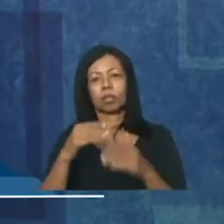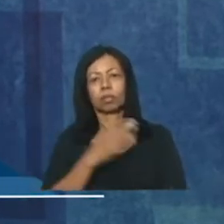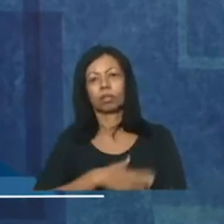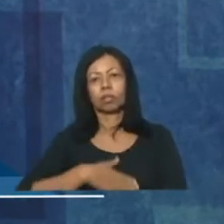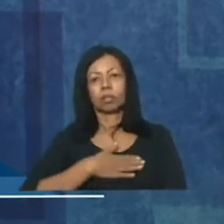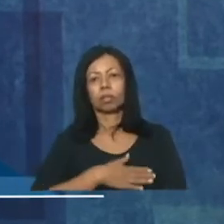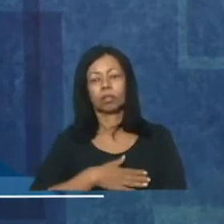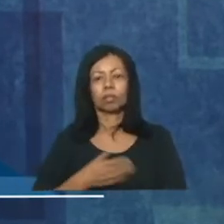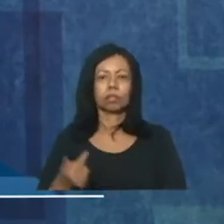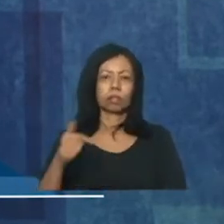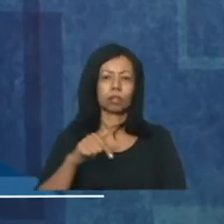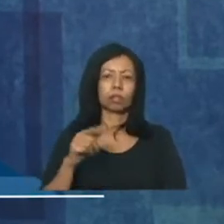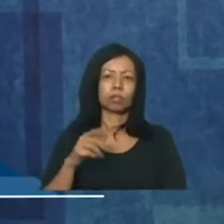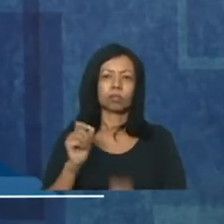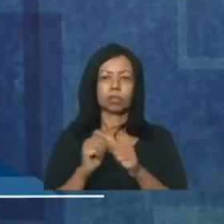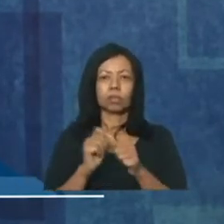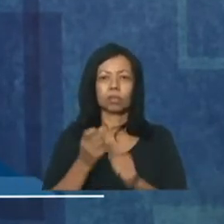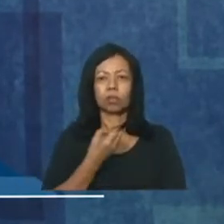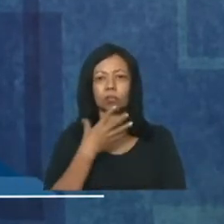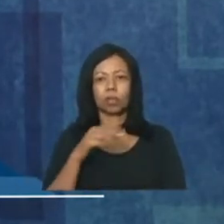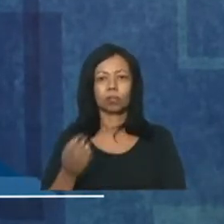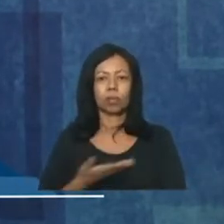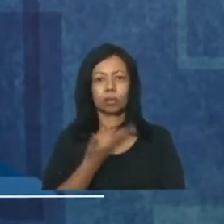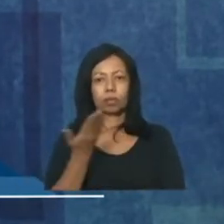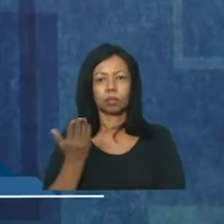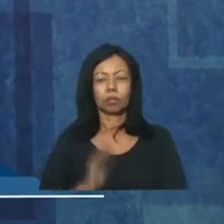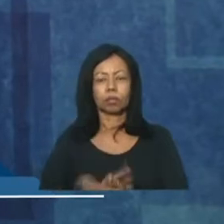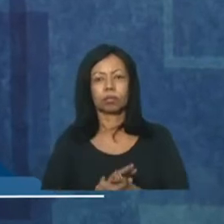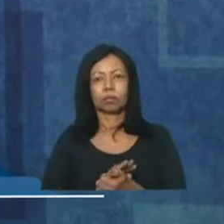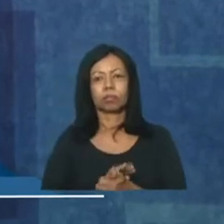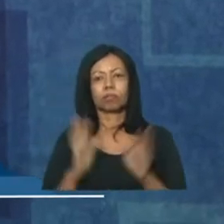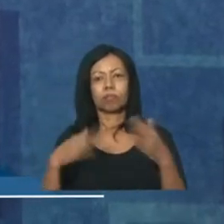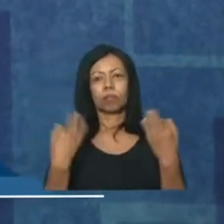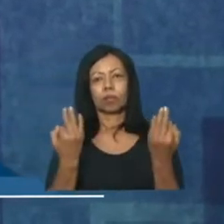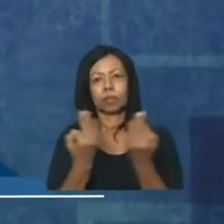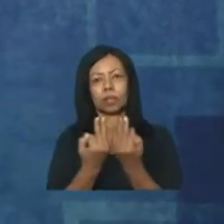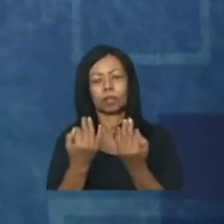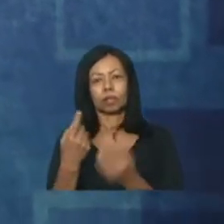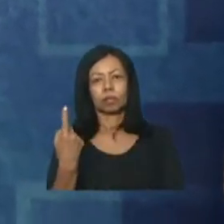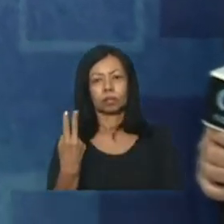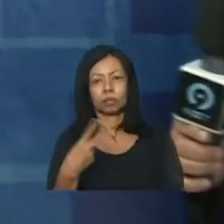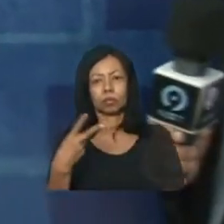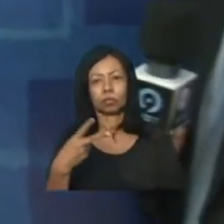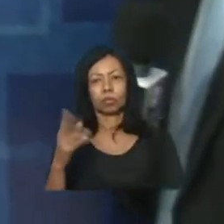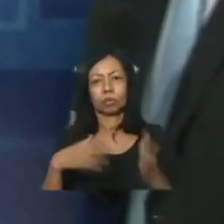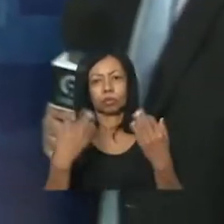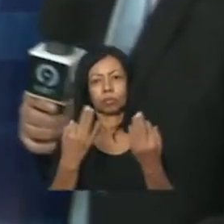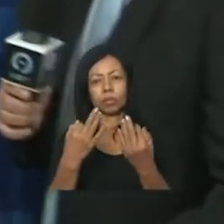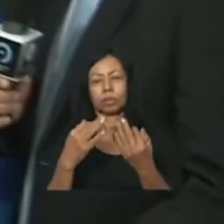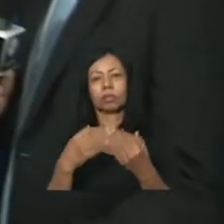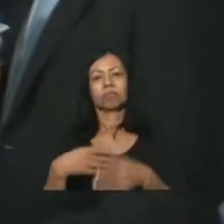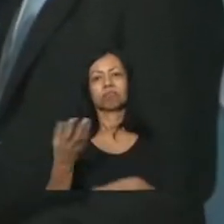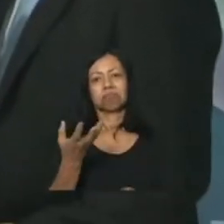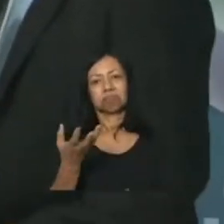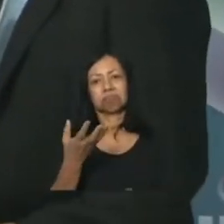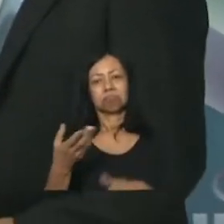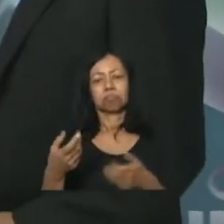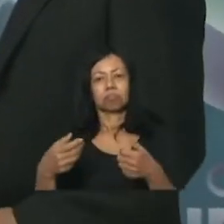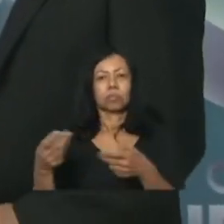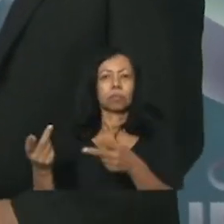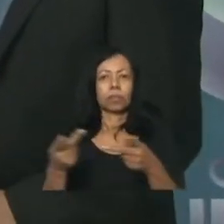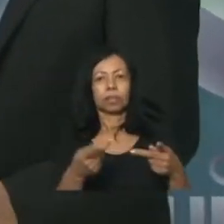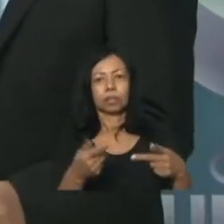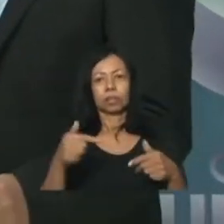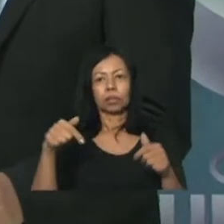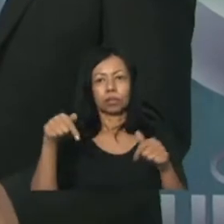que sempre fazia o bem para todos. E os familiares das duas famílias fizeram questão de estar